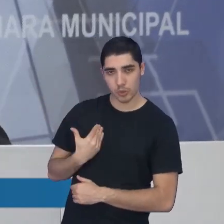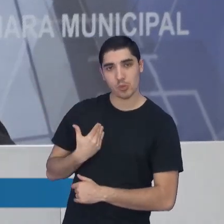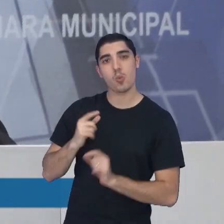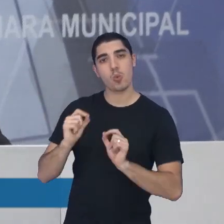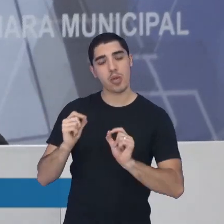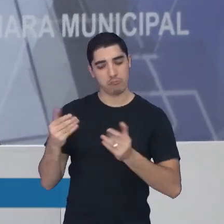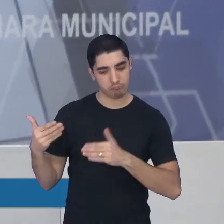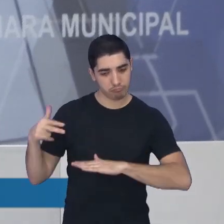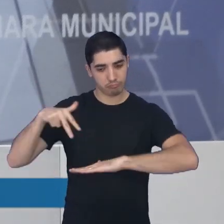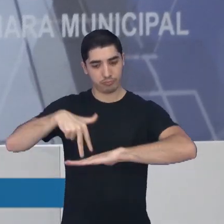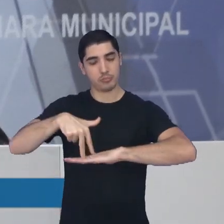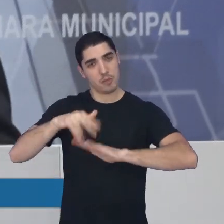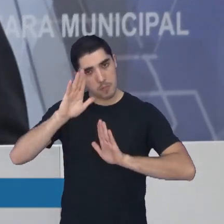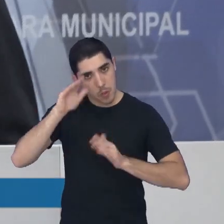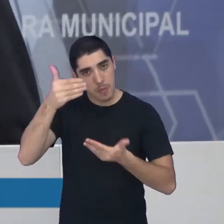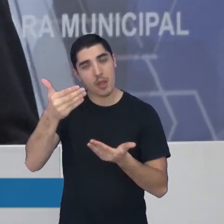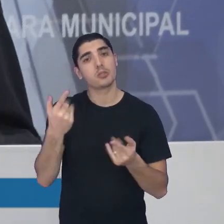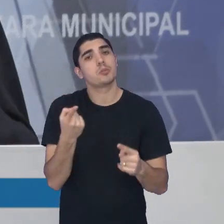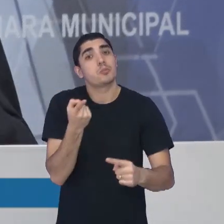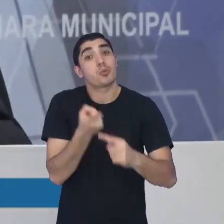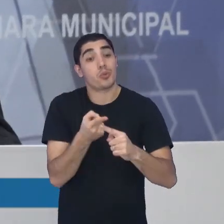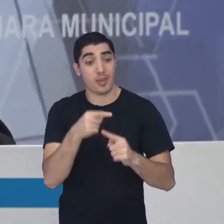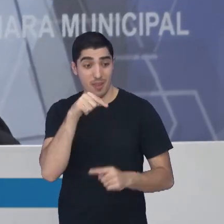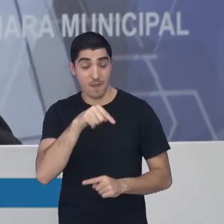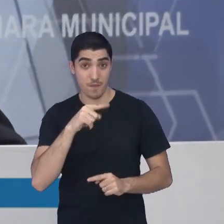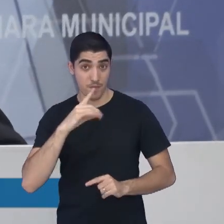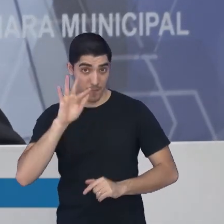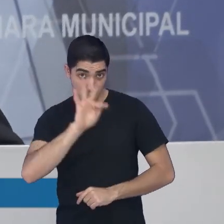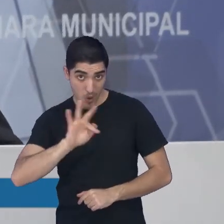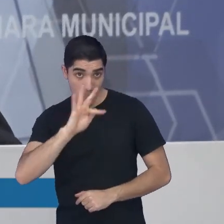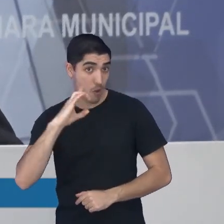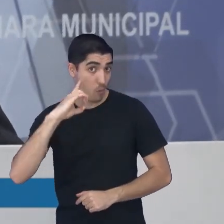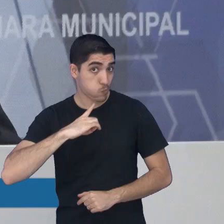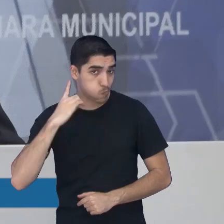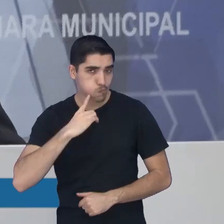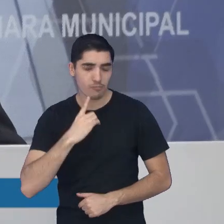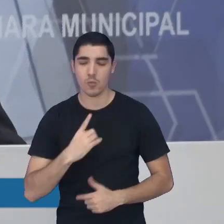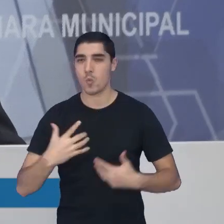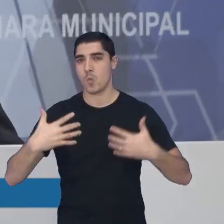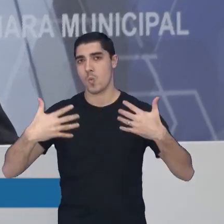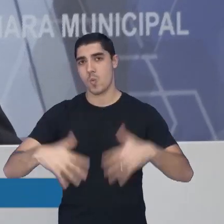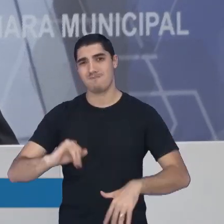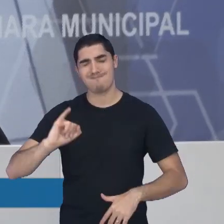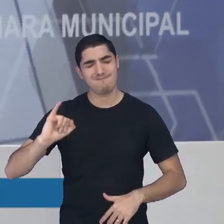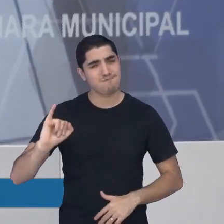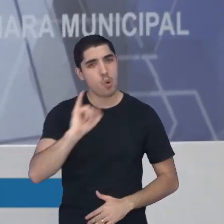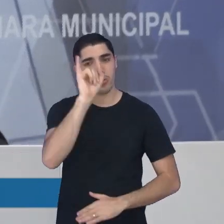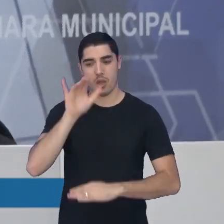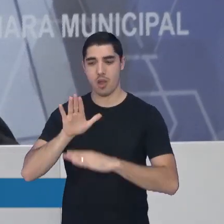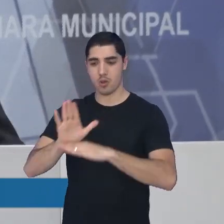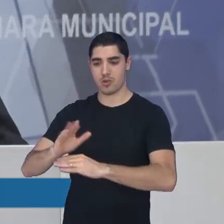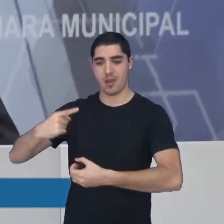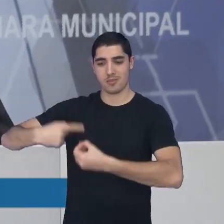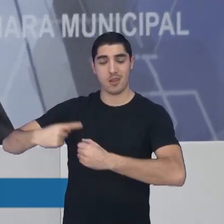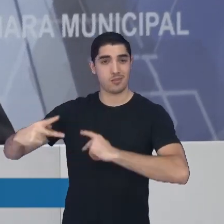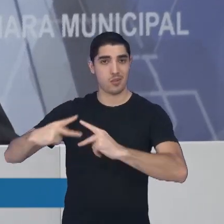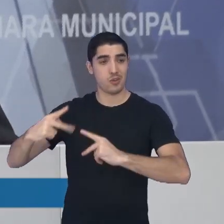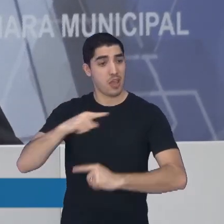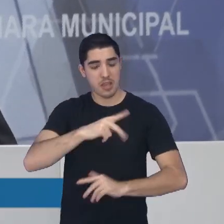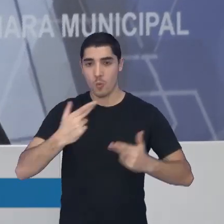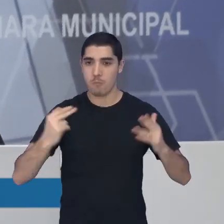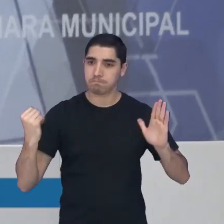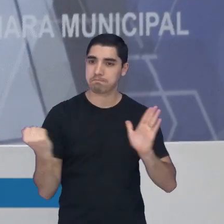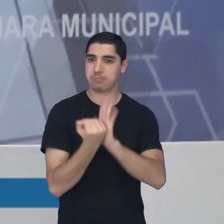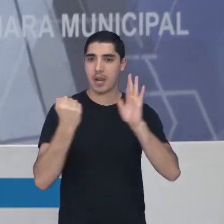entende que a Faculdade de Direito é um marco para a cidade de São José dos Campos, é uma faculdade que